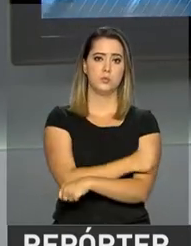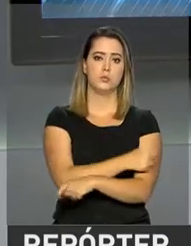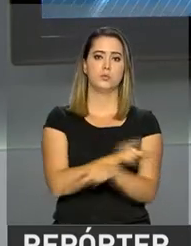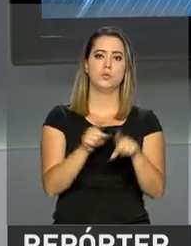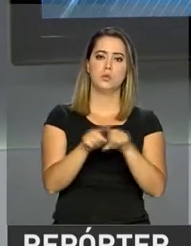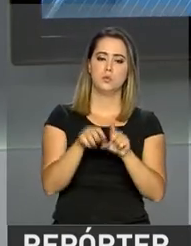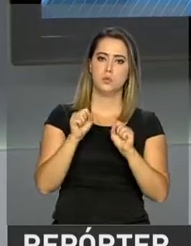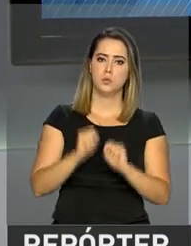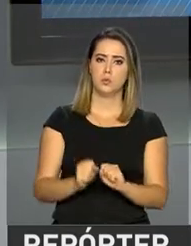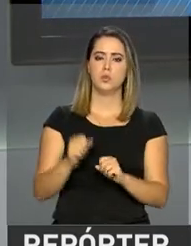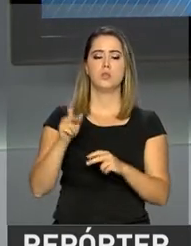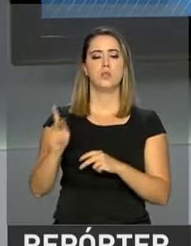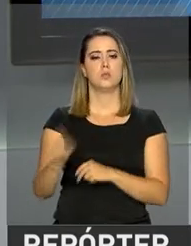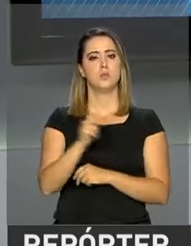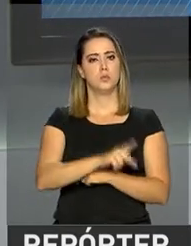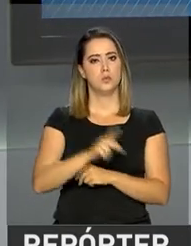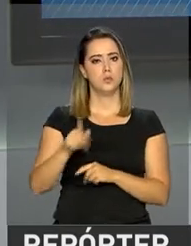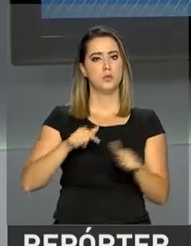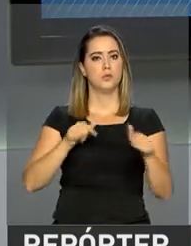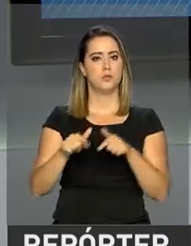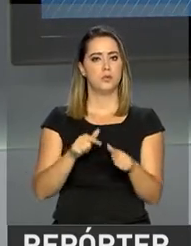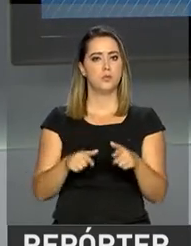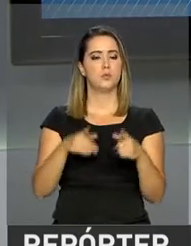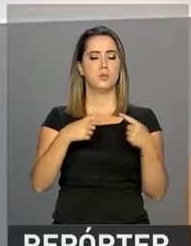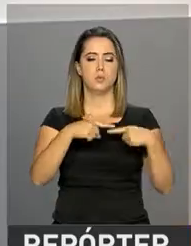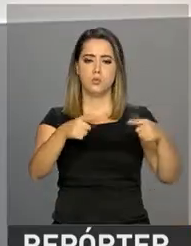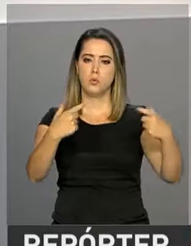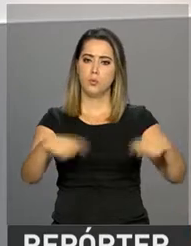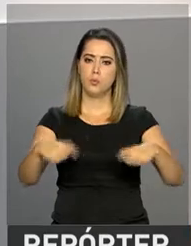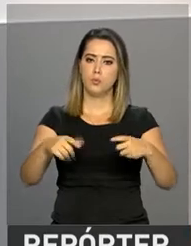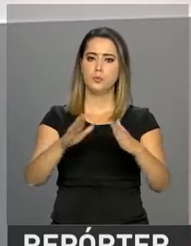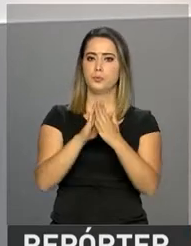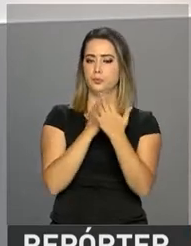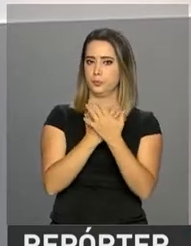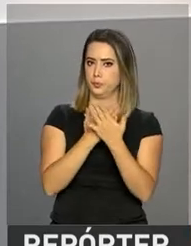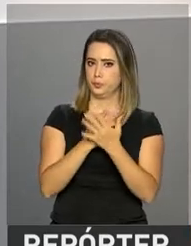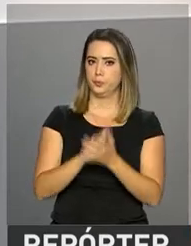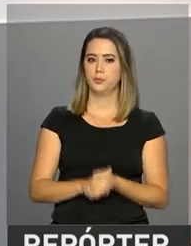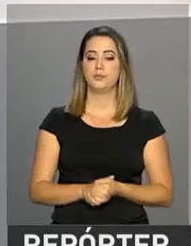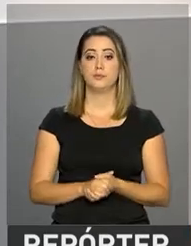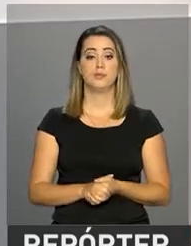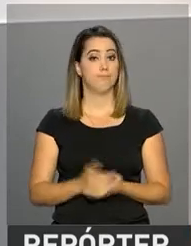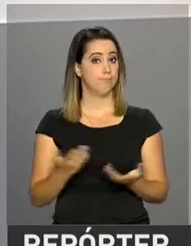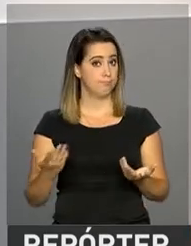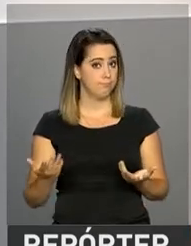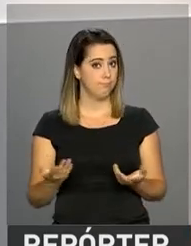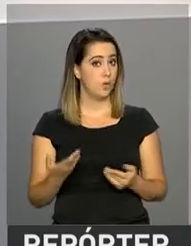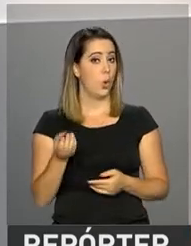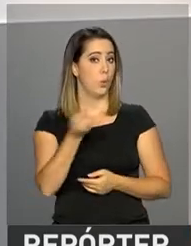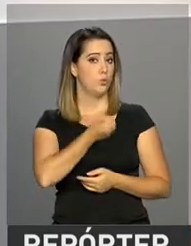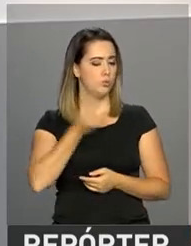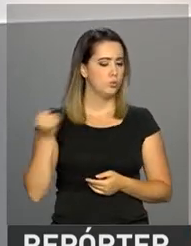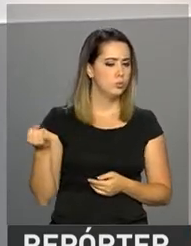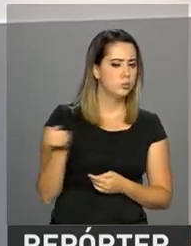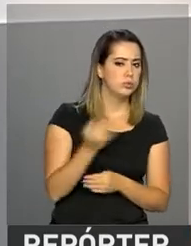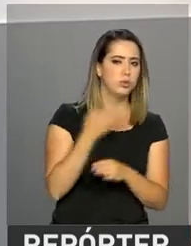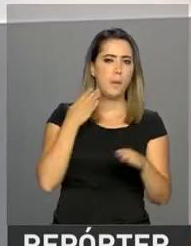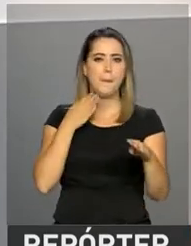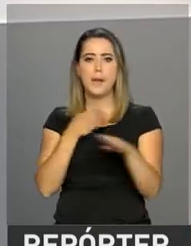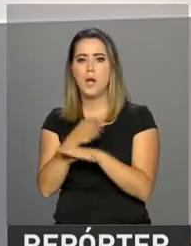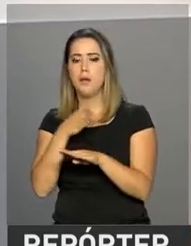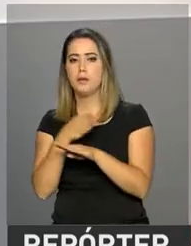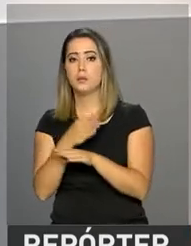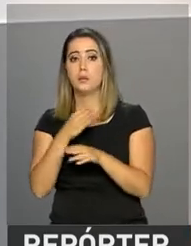de trabalho dos professores e da estrutura da escola. O número de acessos ao cartão de confirmação da inscrição do